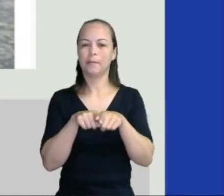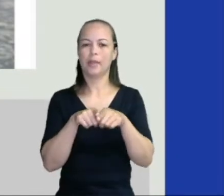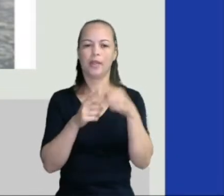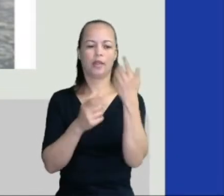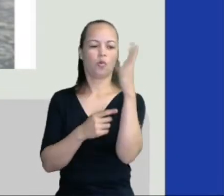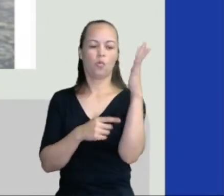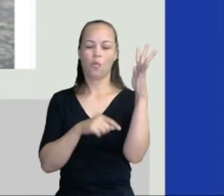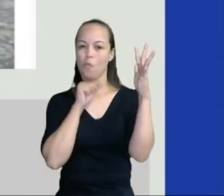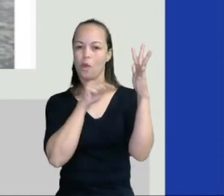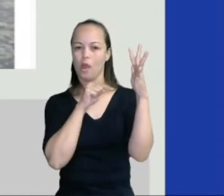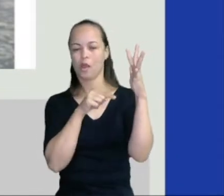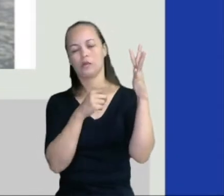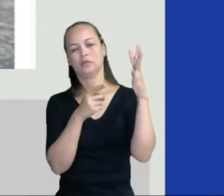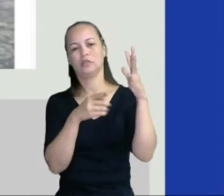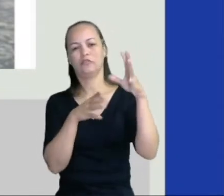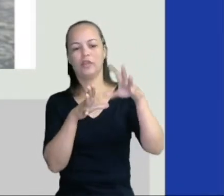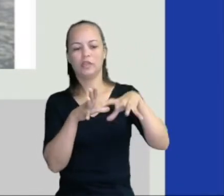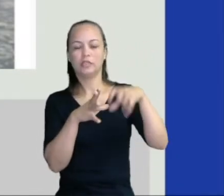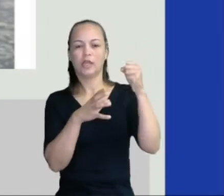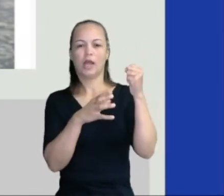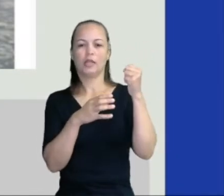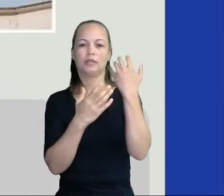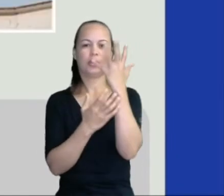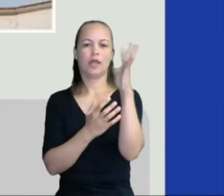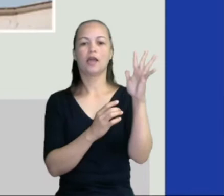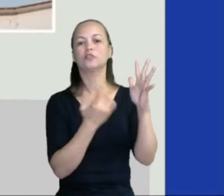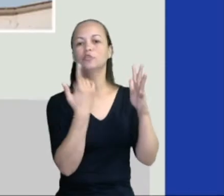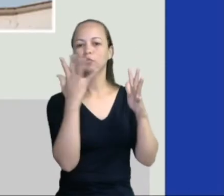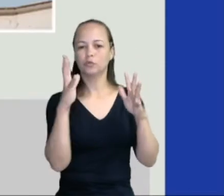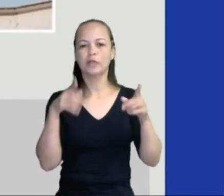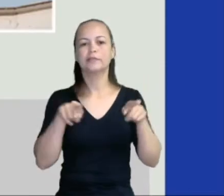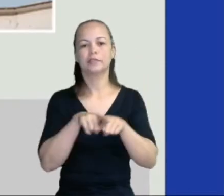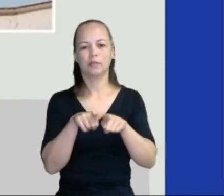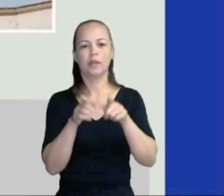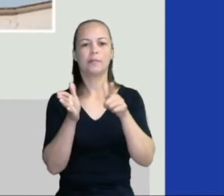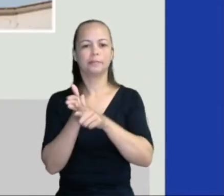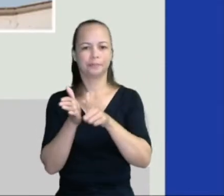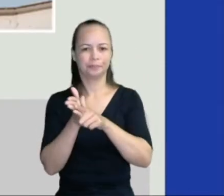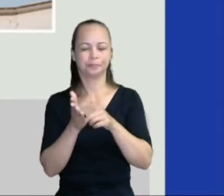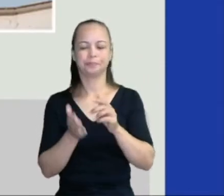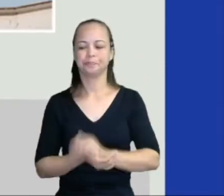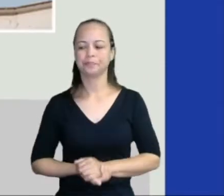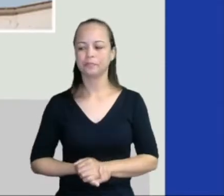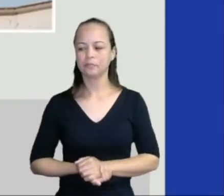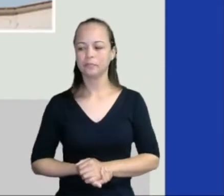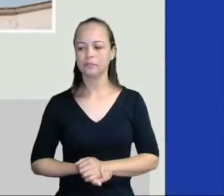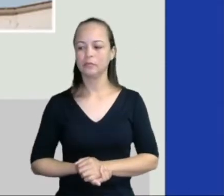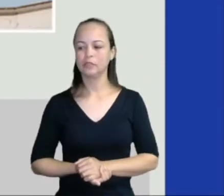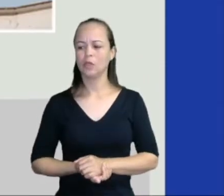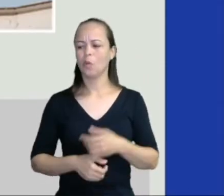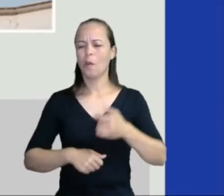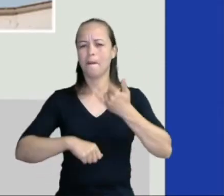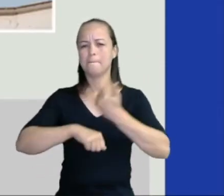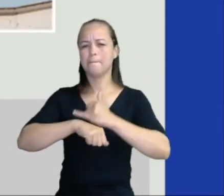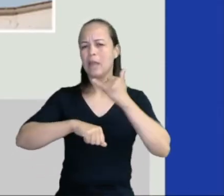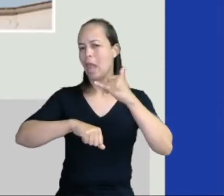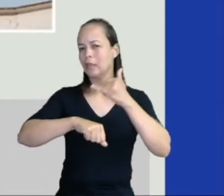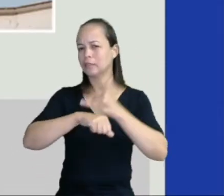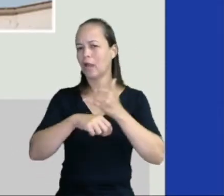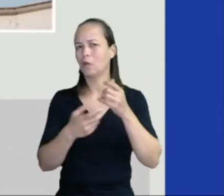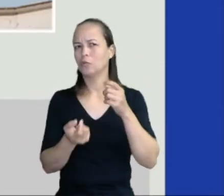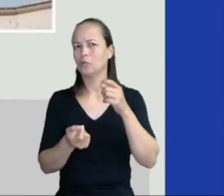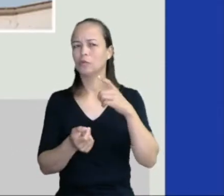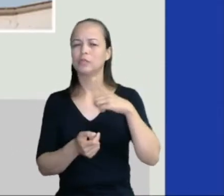também vem da natureza para a fabricação do papel. E o metal? O que é que tem de metal na nossa casa, por